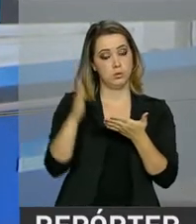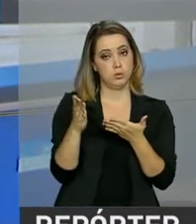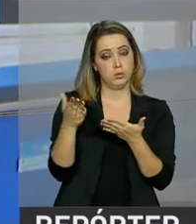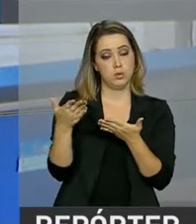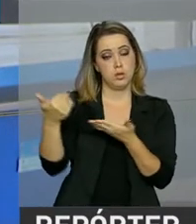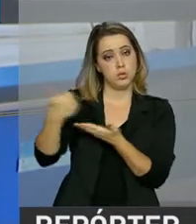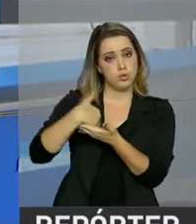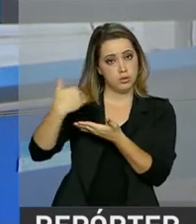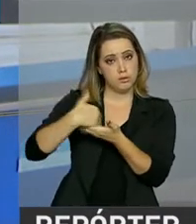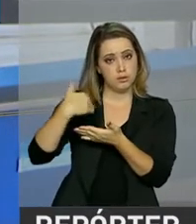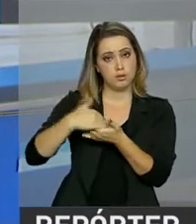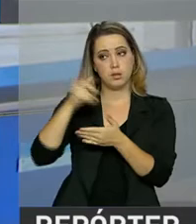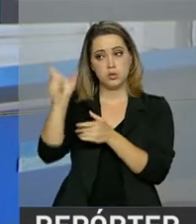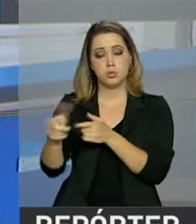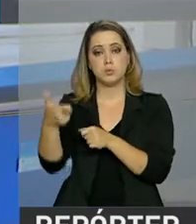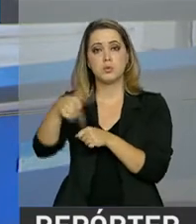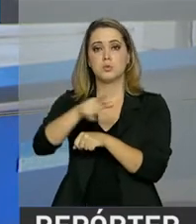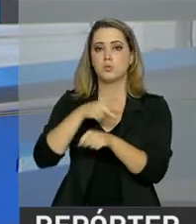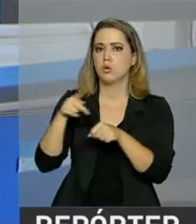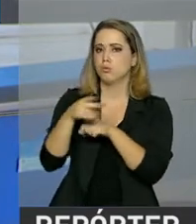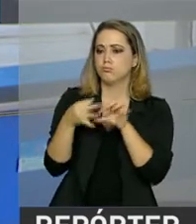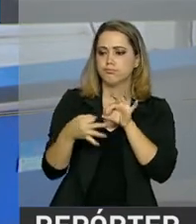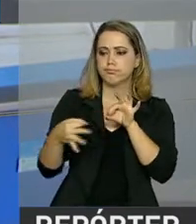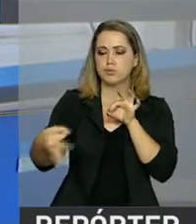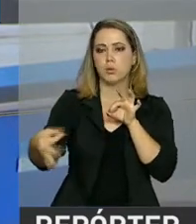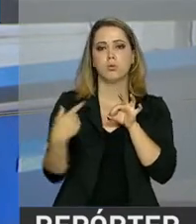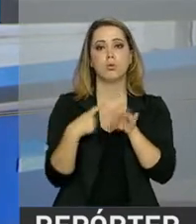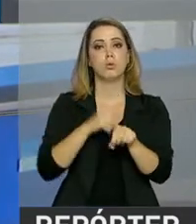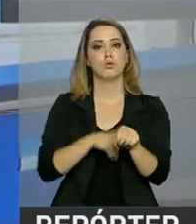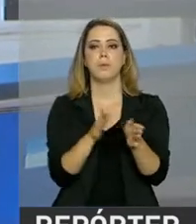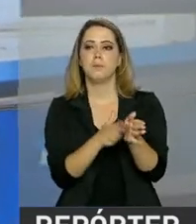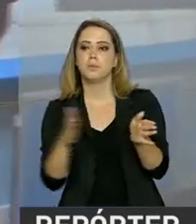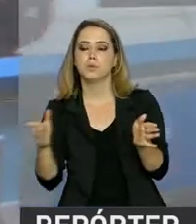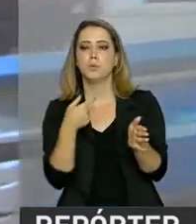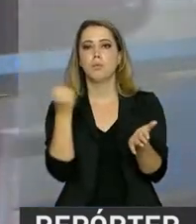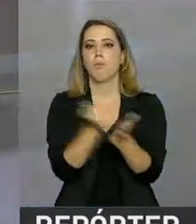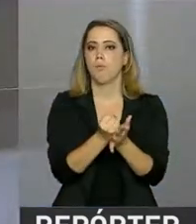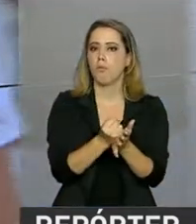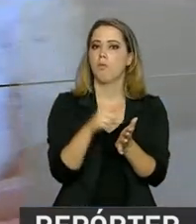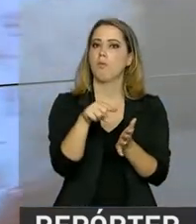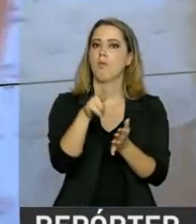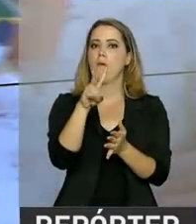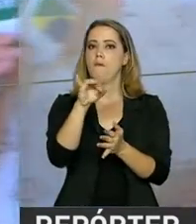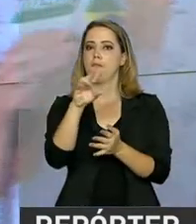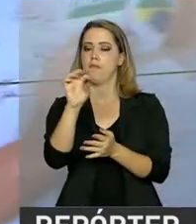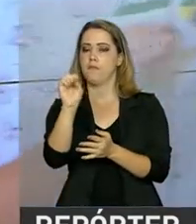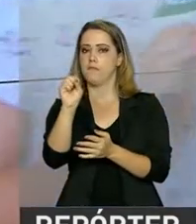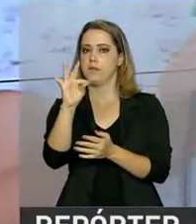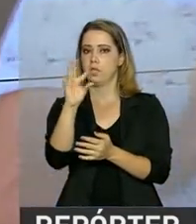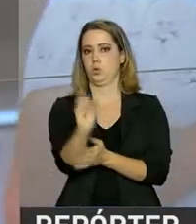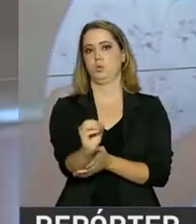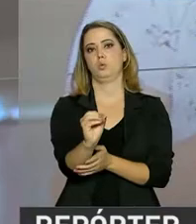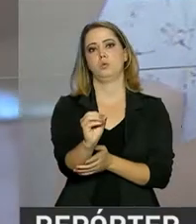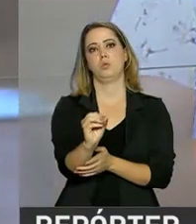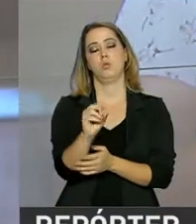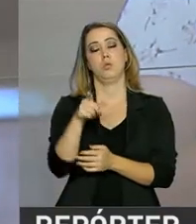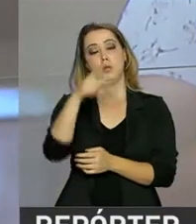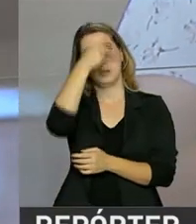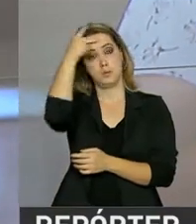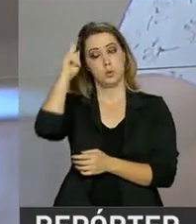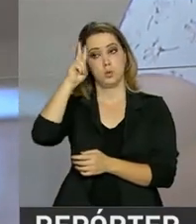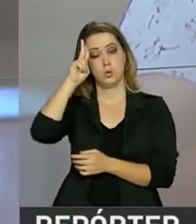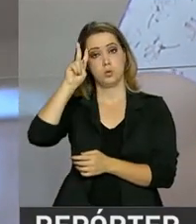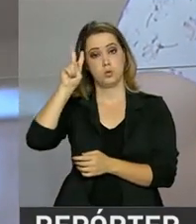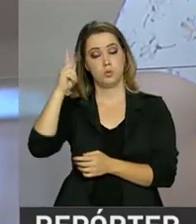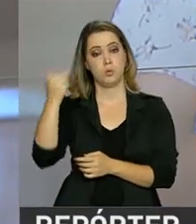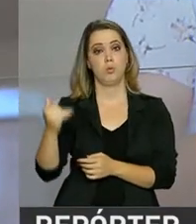Imigração prorrogou o prazo para visto de haitianos no Brasil. A repórter Luana Karen tem ao vivo mais informações para a gente. Olá, Luana, boa